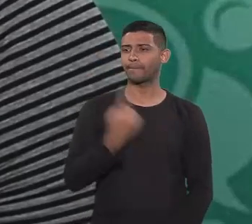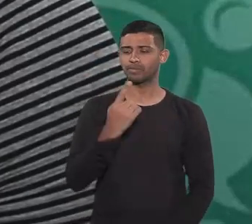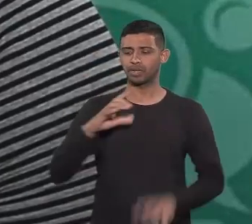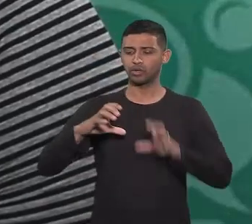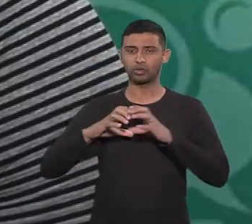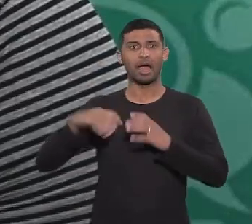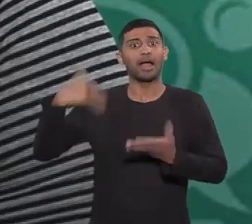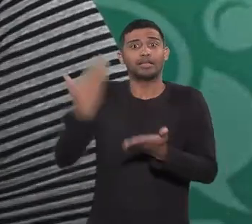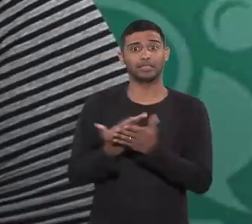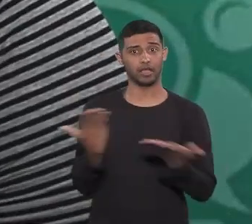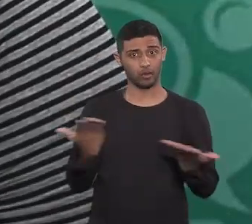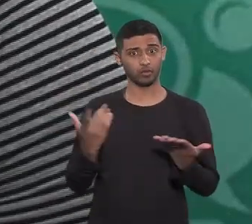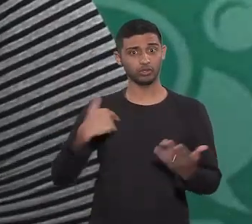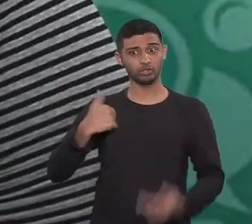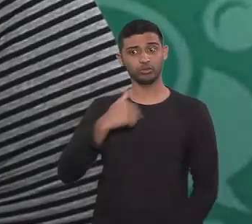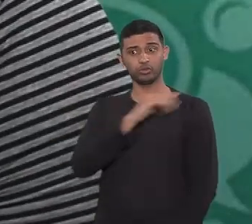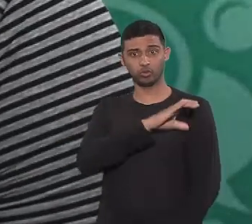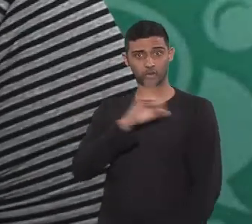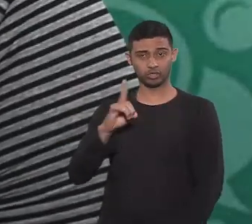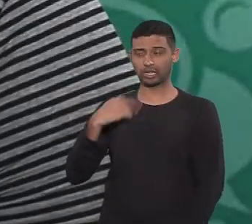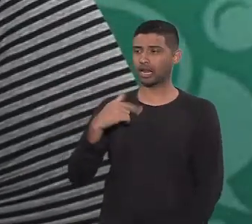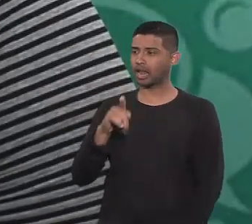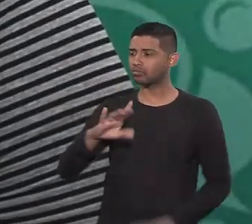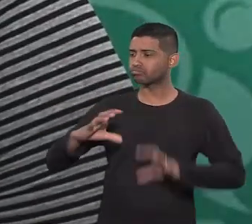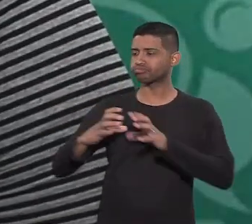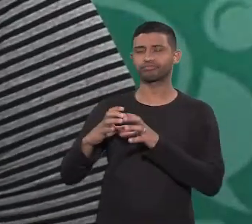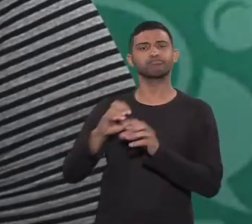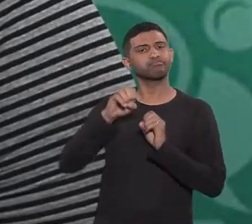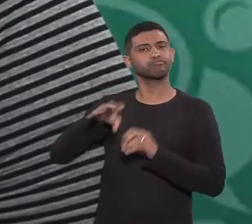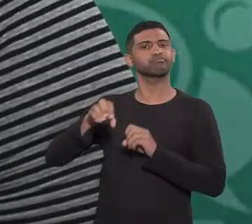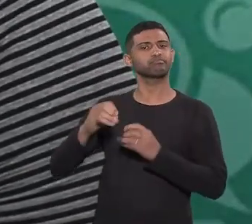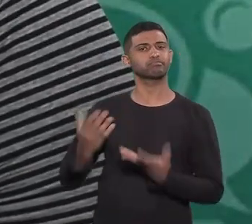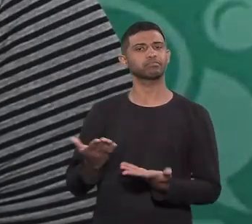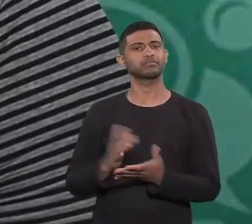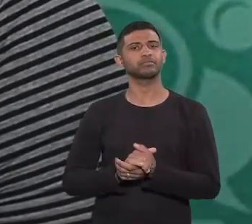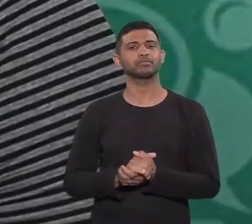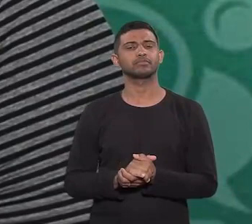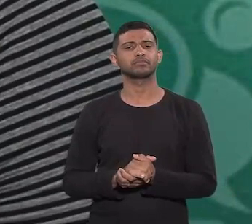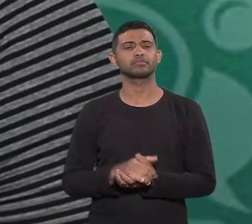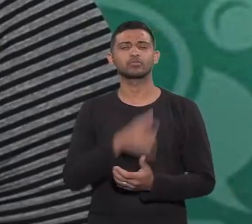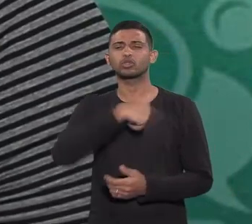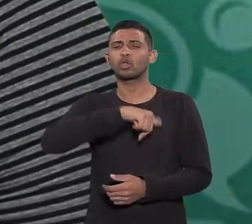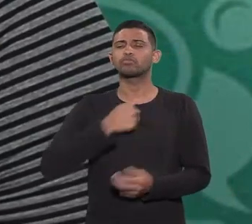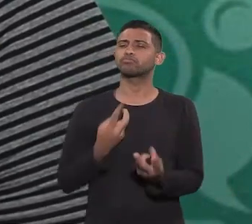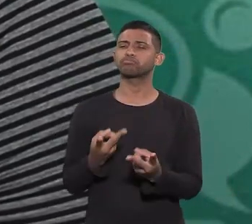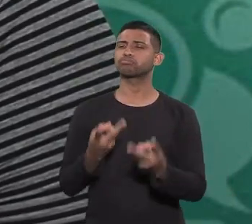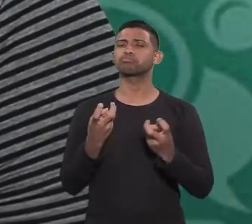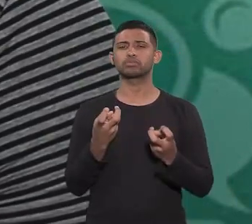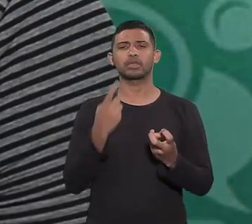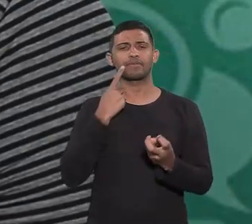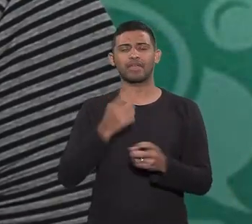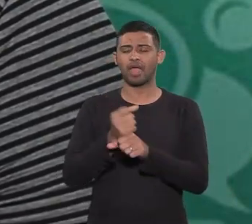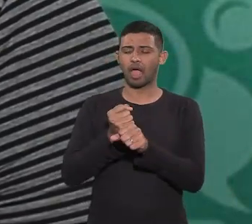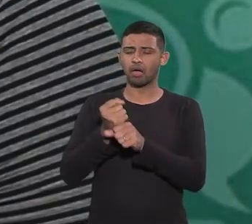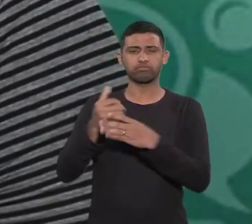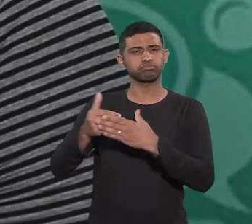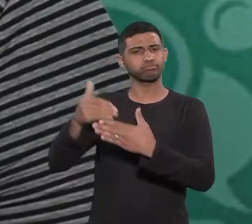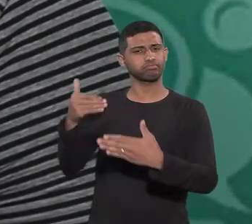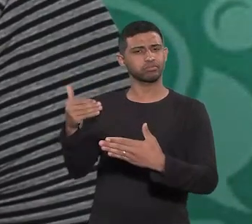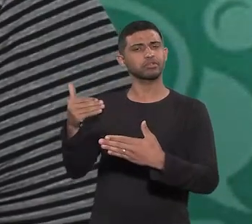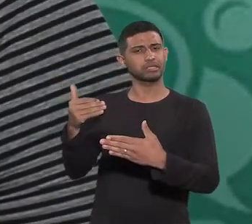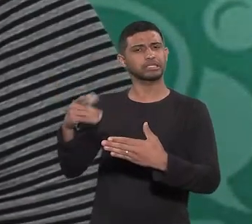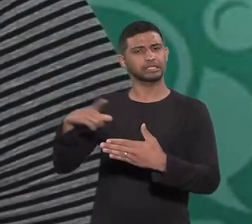existe até hoje, que eu dou aula, que eu sou coordenadora dessa turma também. E justamente da gente perceber que a gente teve nos últimos anos